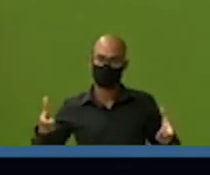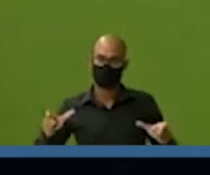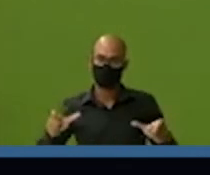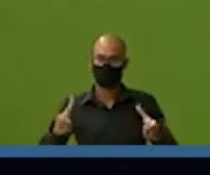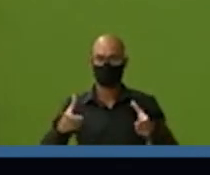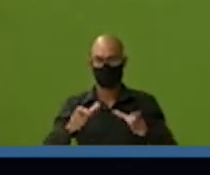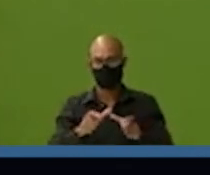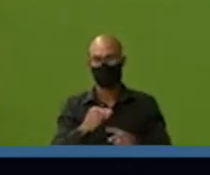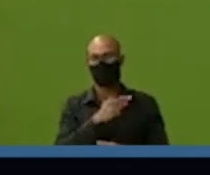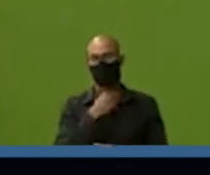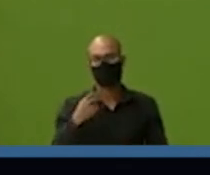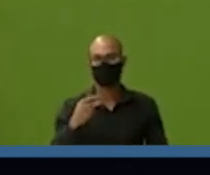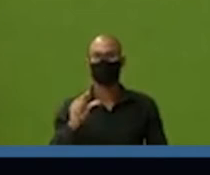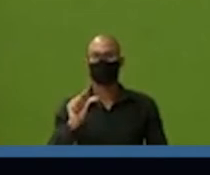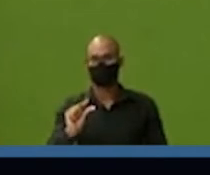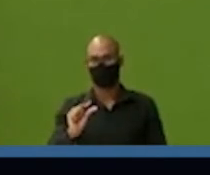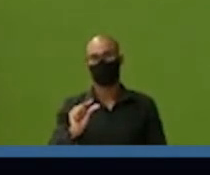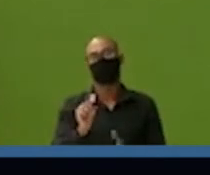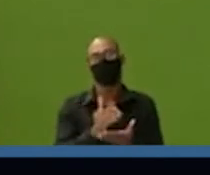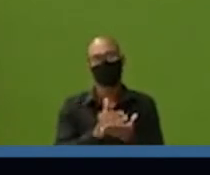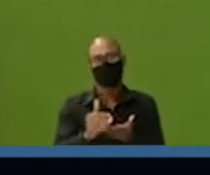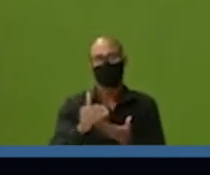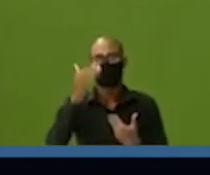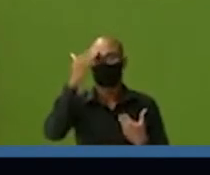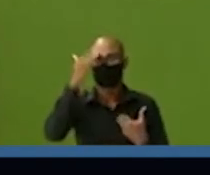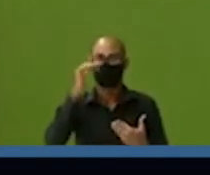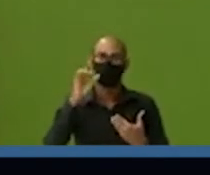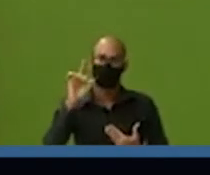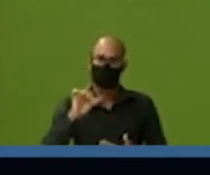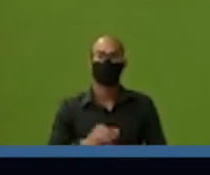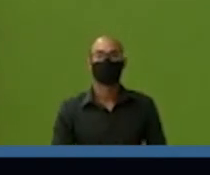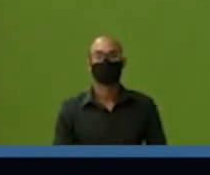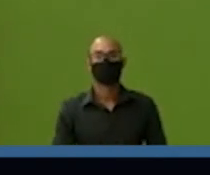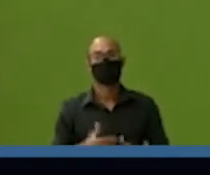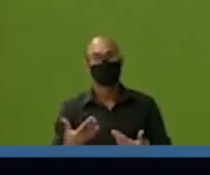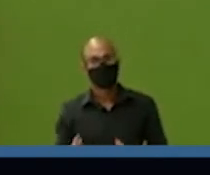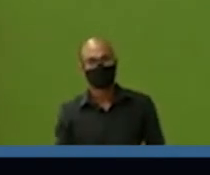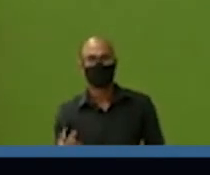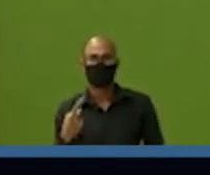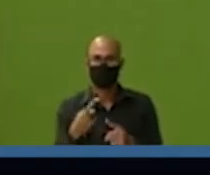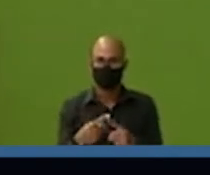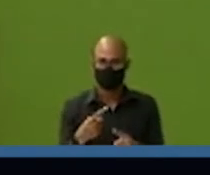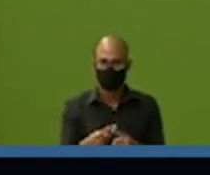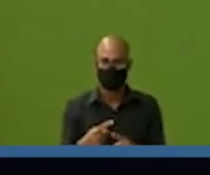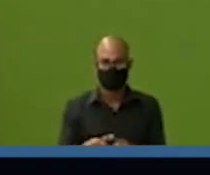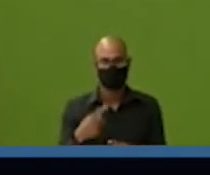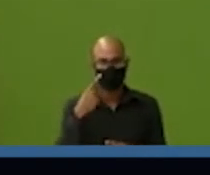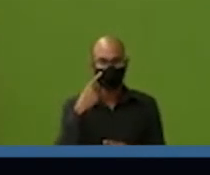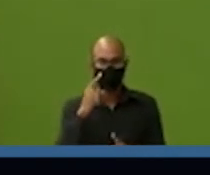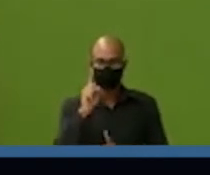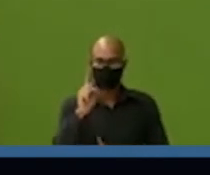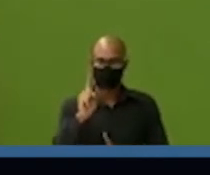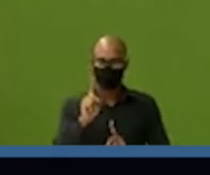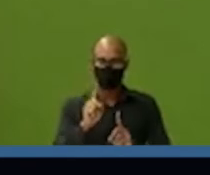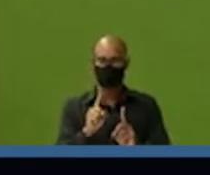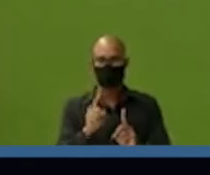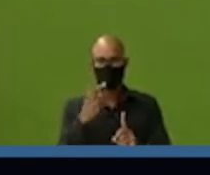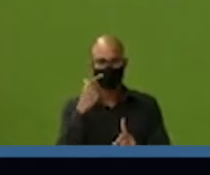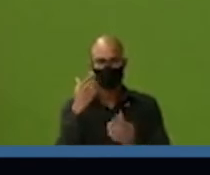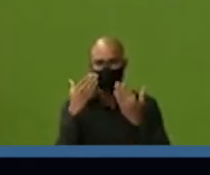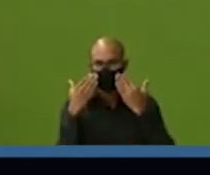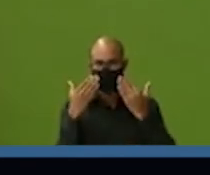óbitos e aquilo que a gente refere como um dado substantivo e